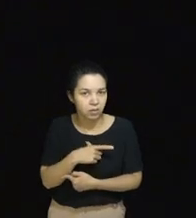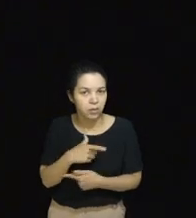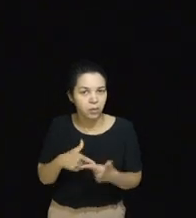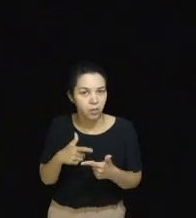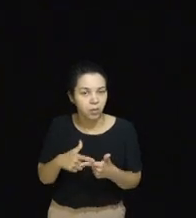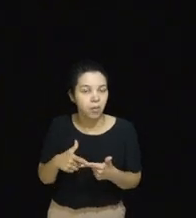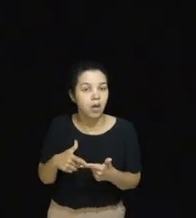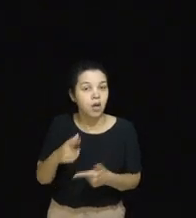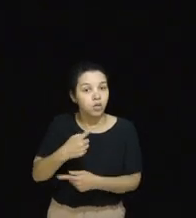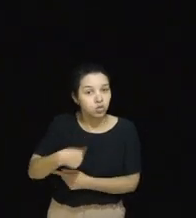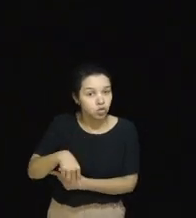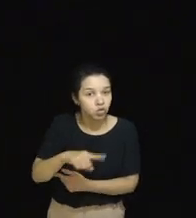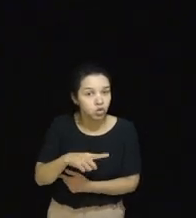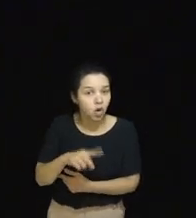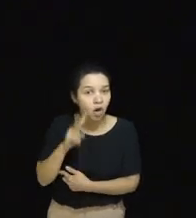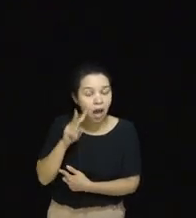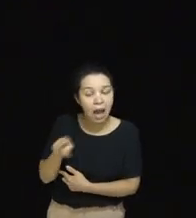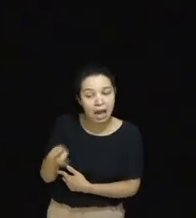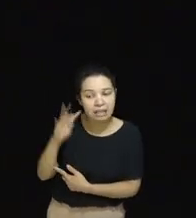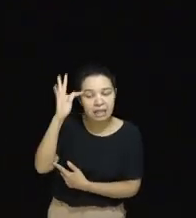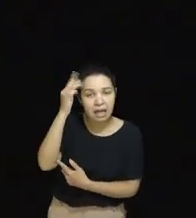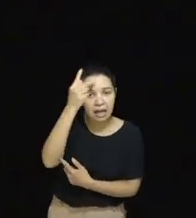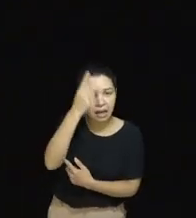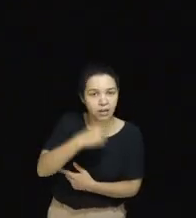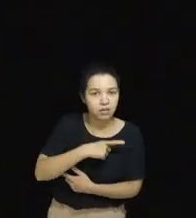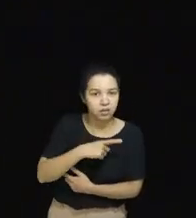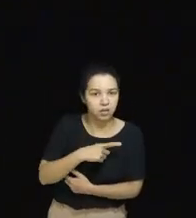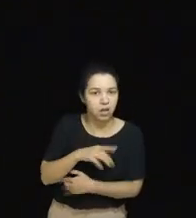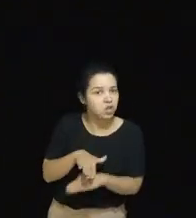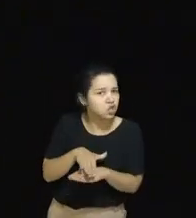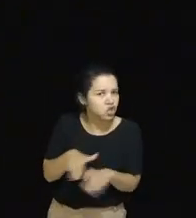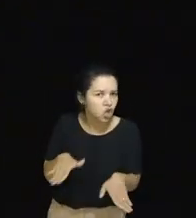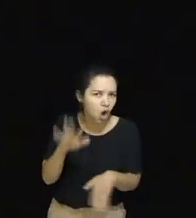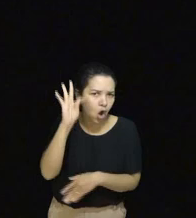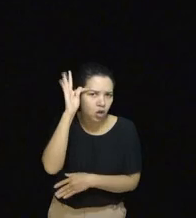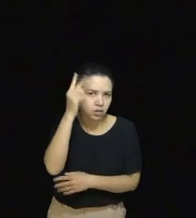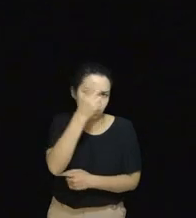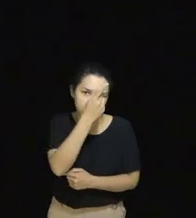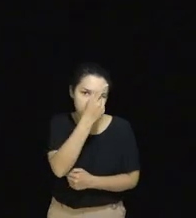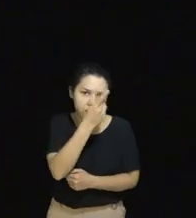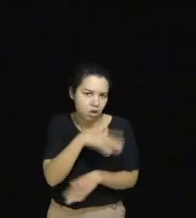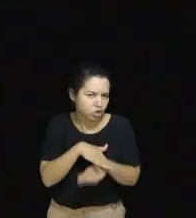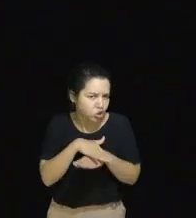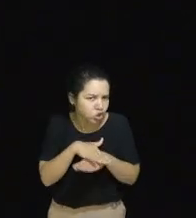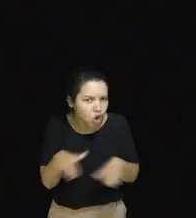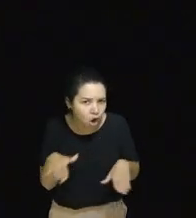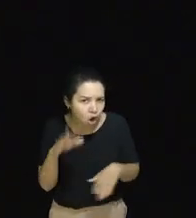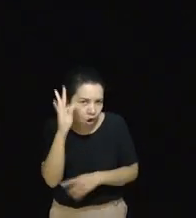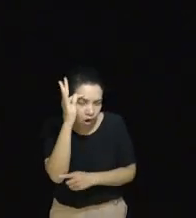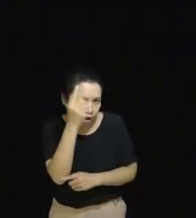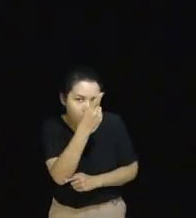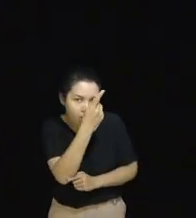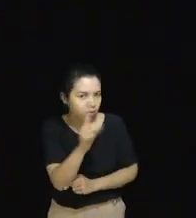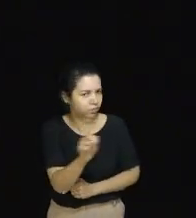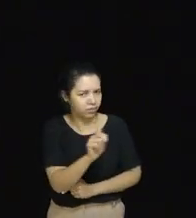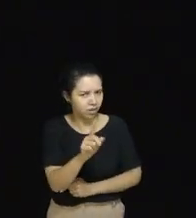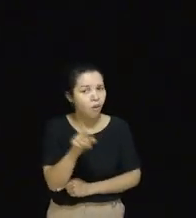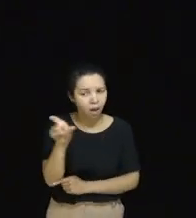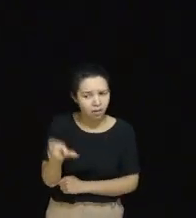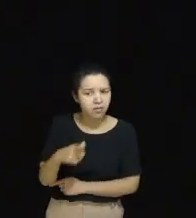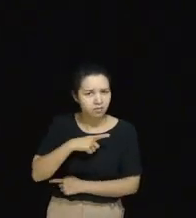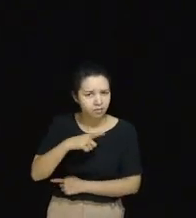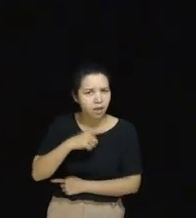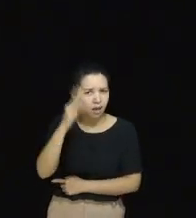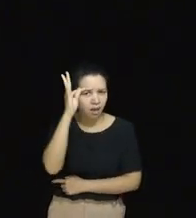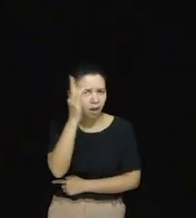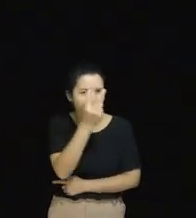aí, quando a gente fala, mas ele tem TDAH, mas é só TDAH, não é só TDAH, porque para quem tem o TDAH, a gente sabe o